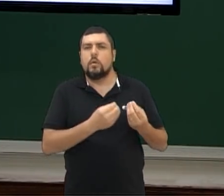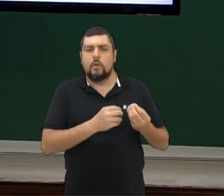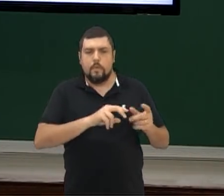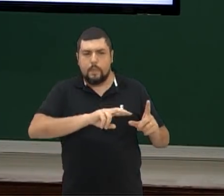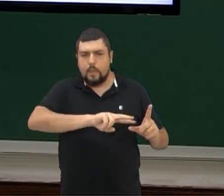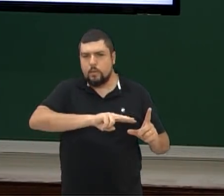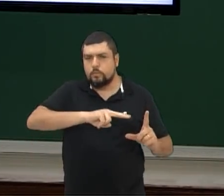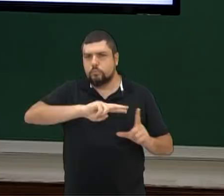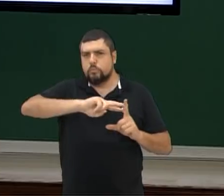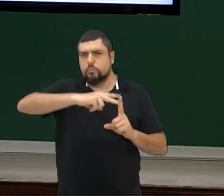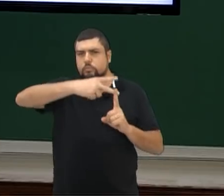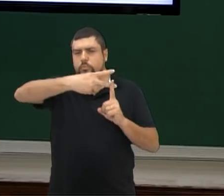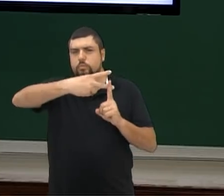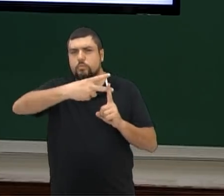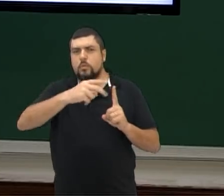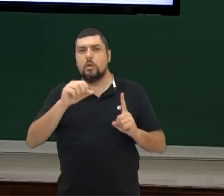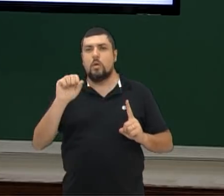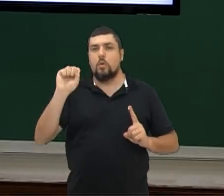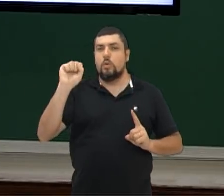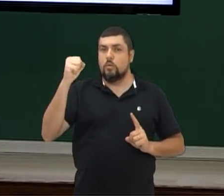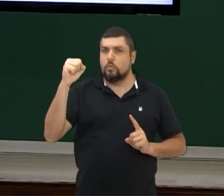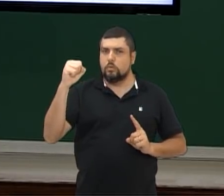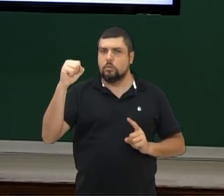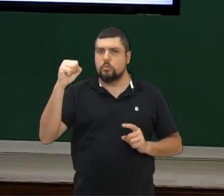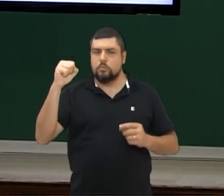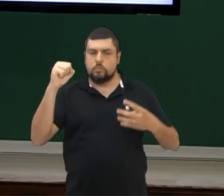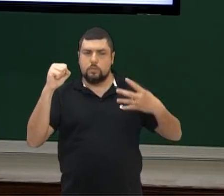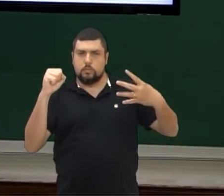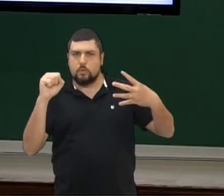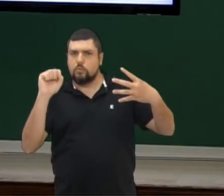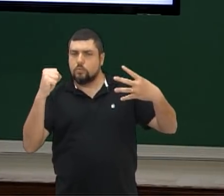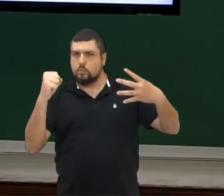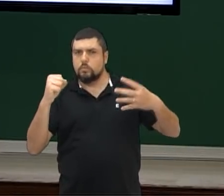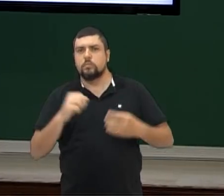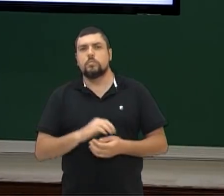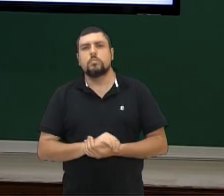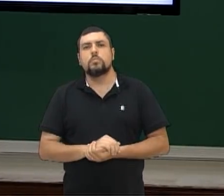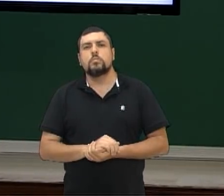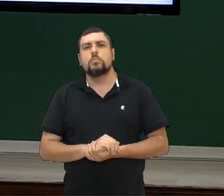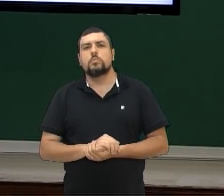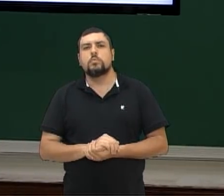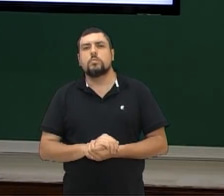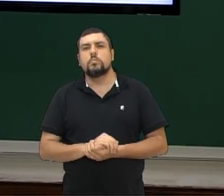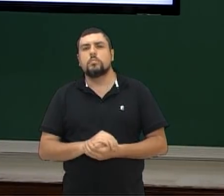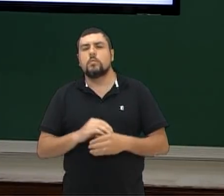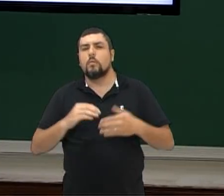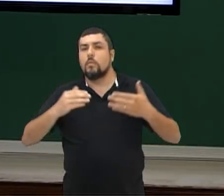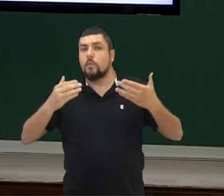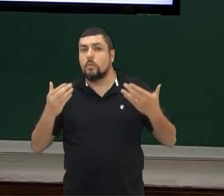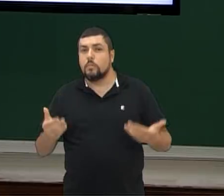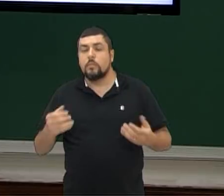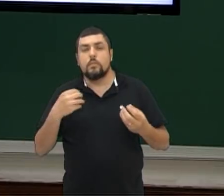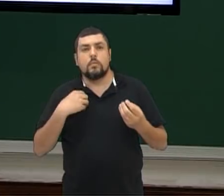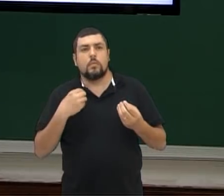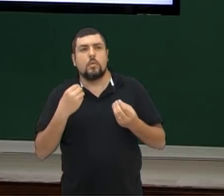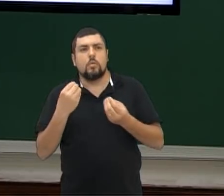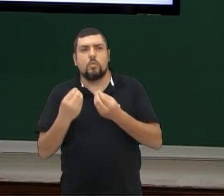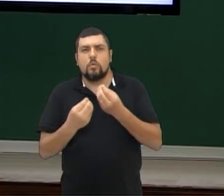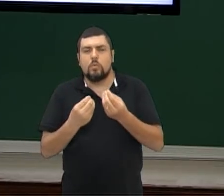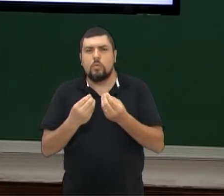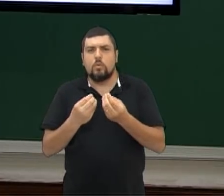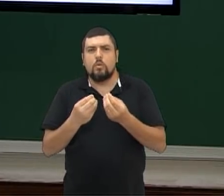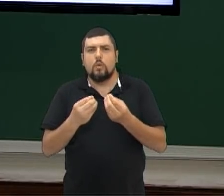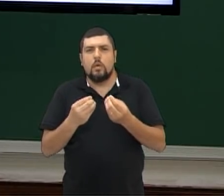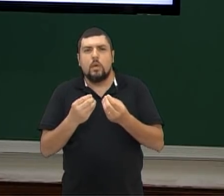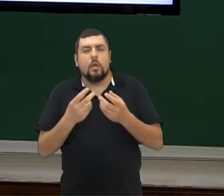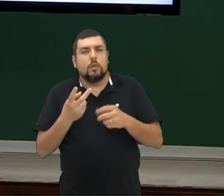você vai aumentar ele para 8. Através do plano cartesiano, você vai identificar 1,